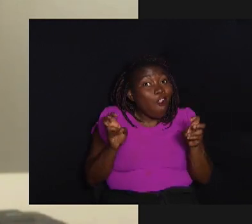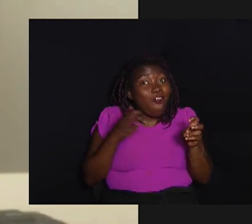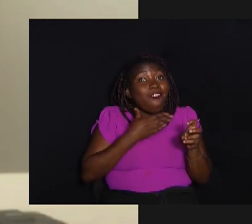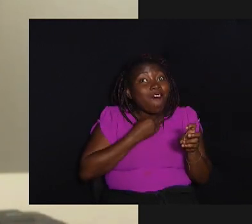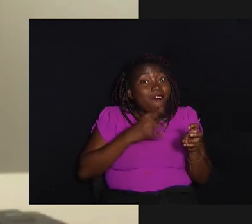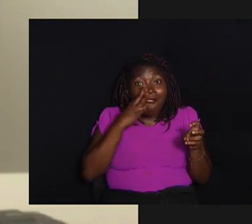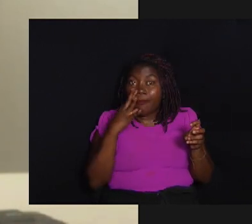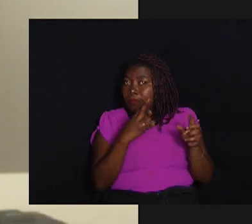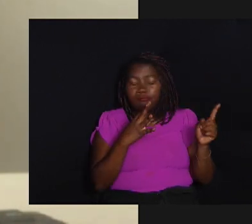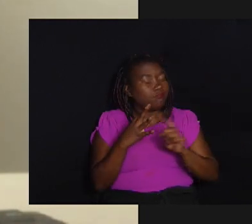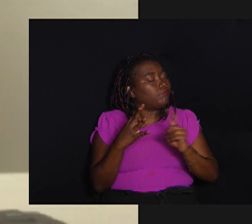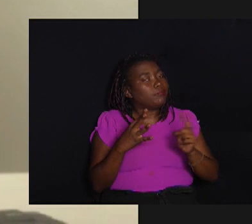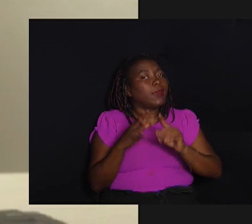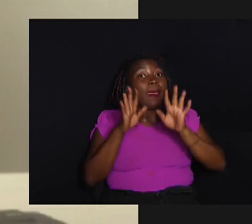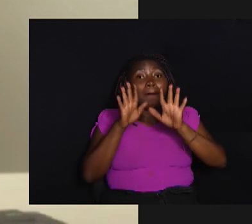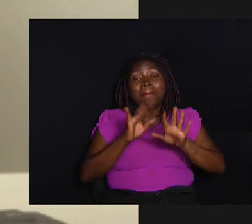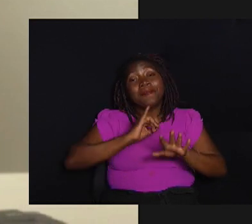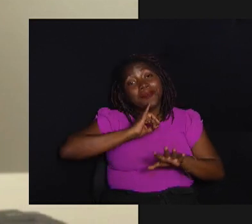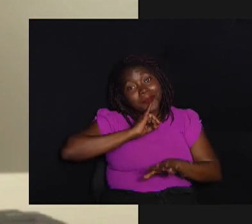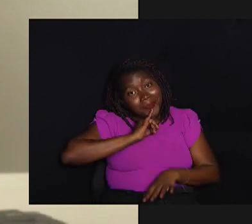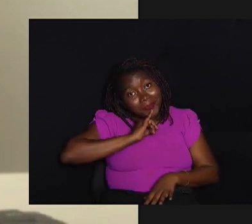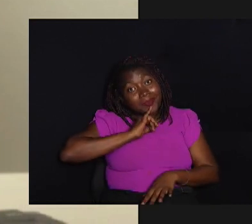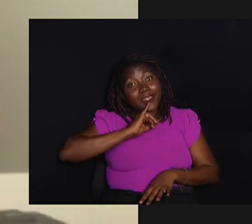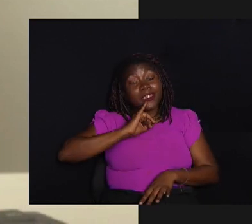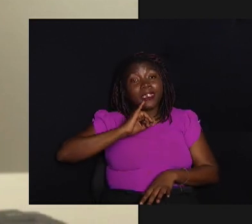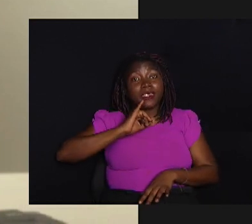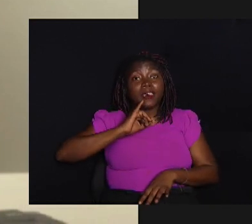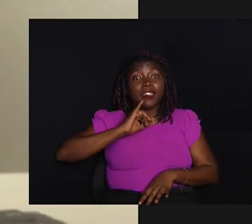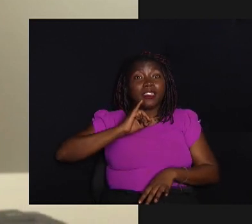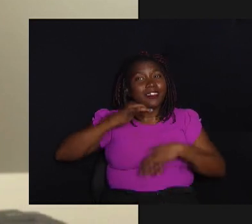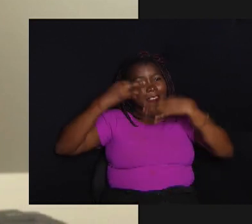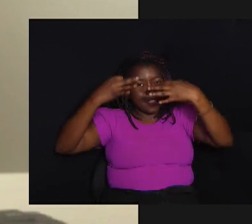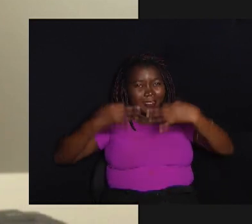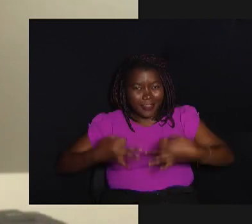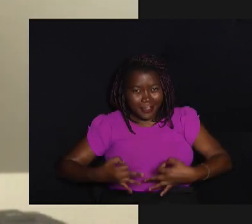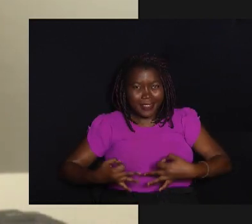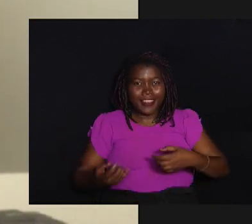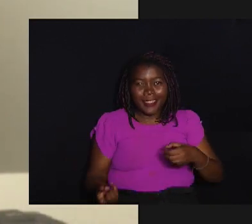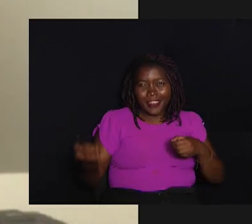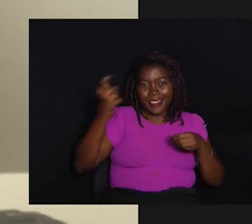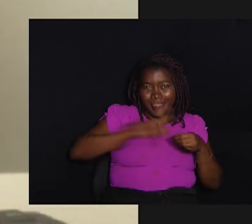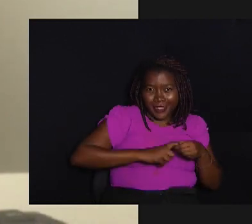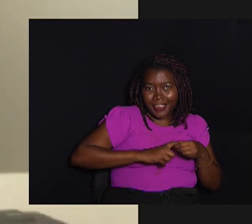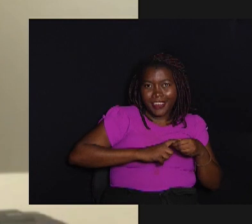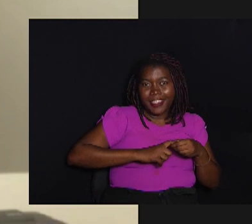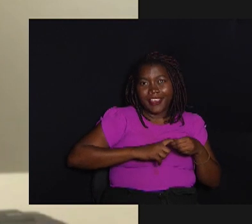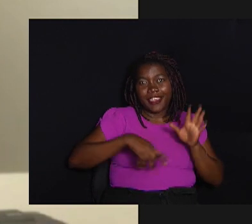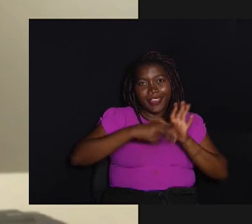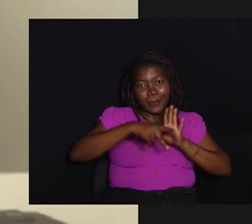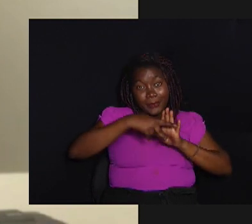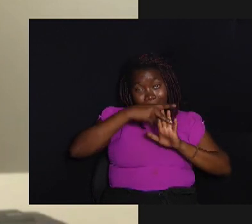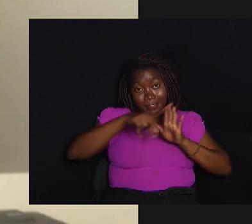crime. Mas infelizmente, o que se chegou à justificativa dessa revogação, do projeto para revogação da lei da